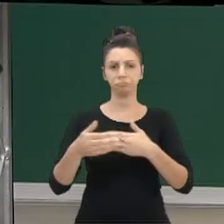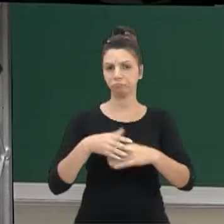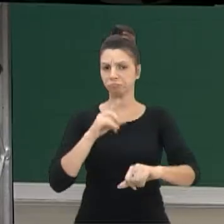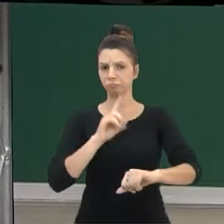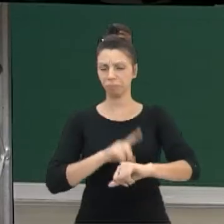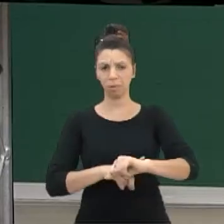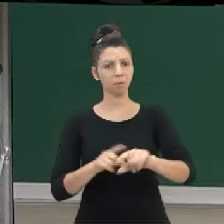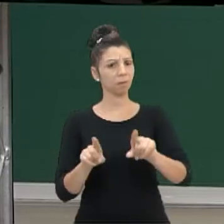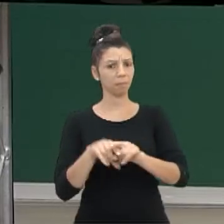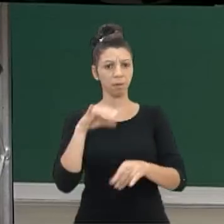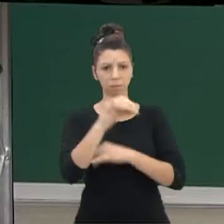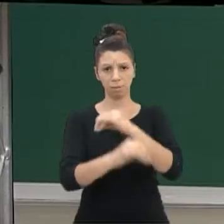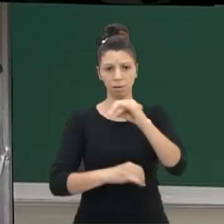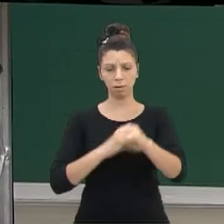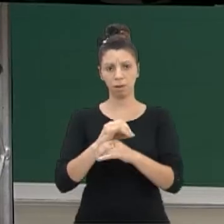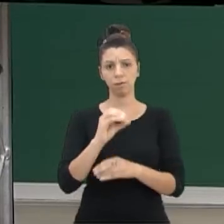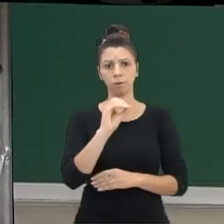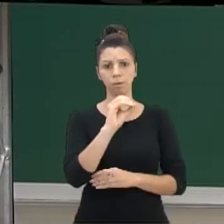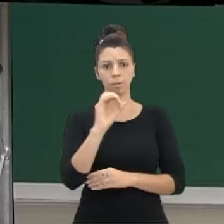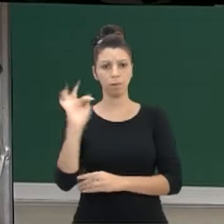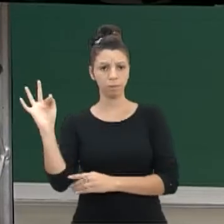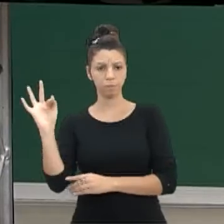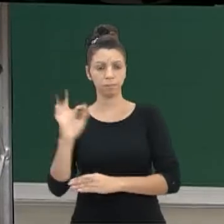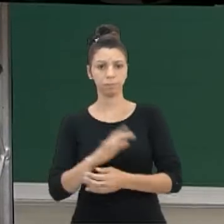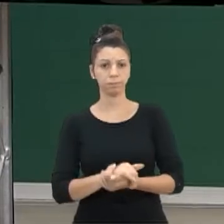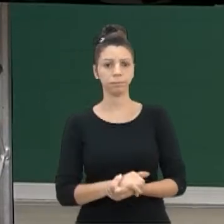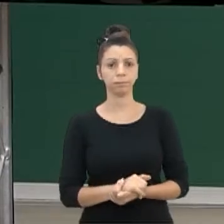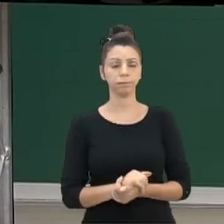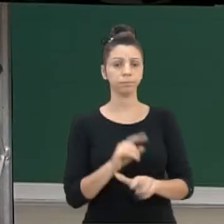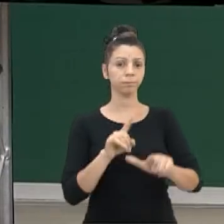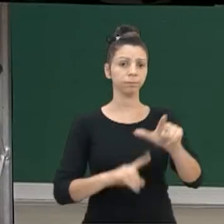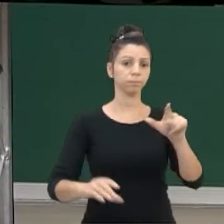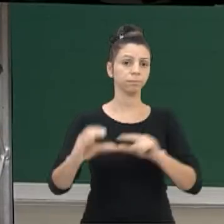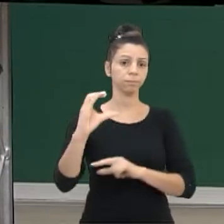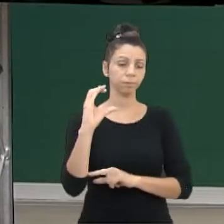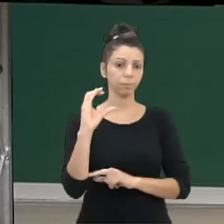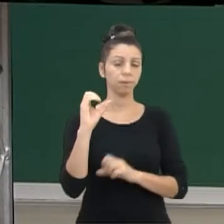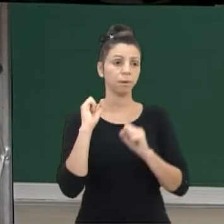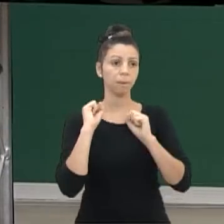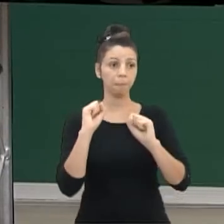inclusive offline. Já vimos isso também. E a letra C, pode ser